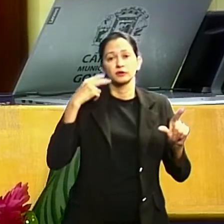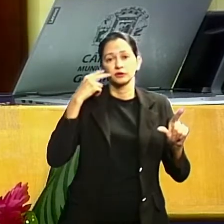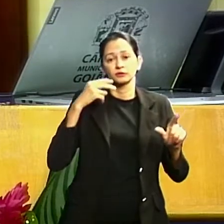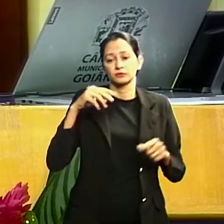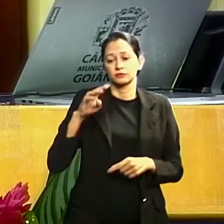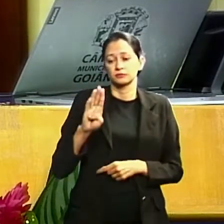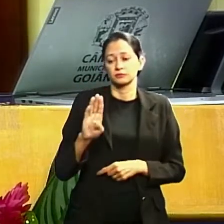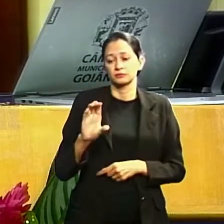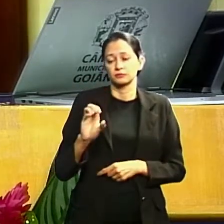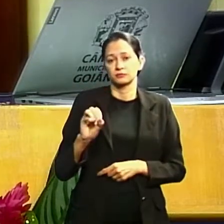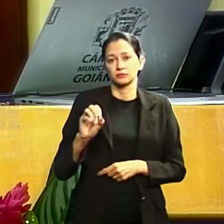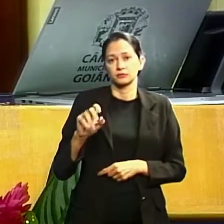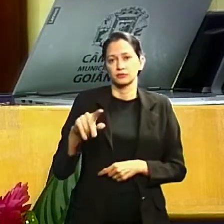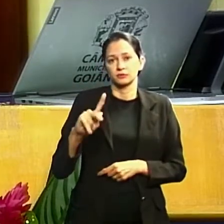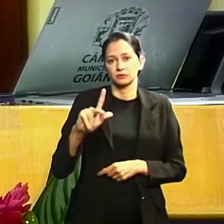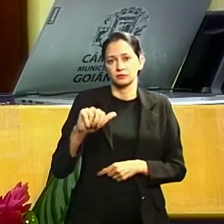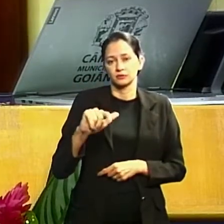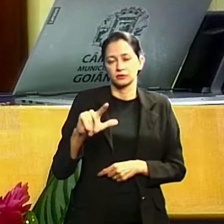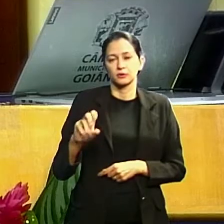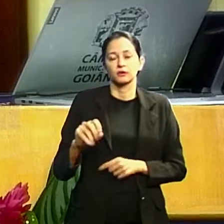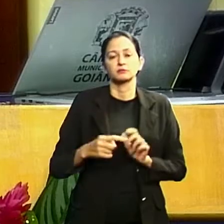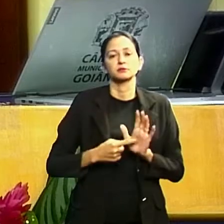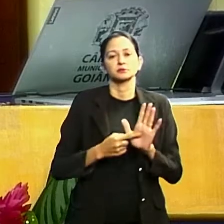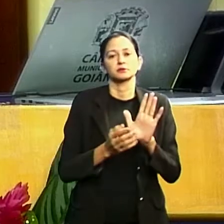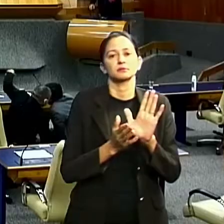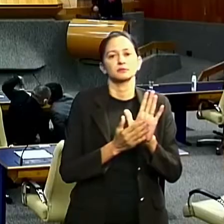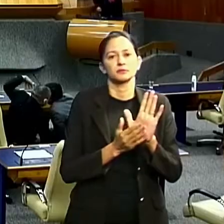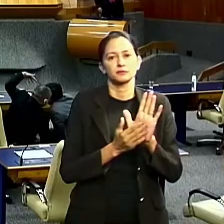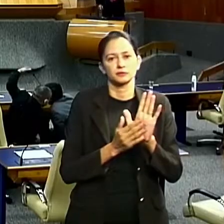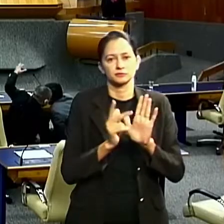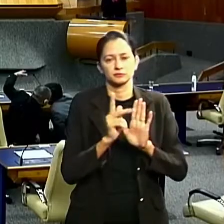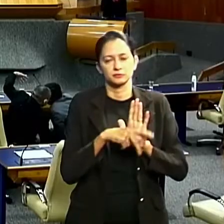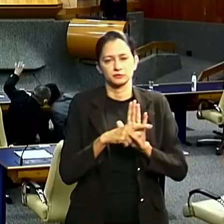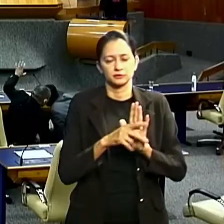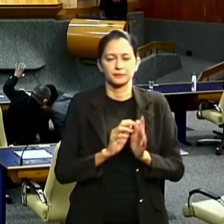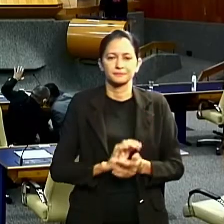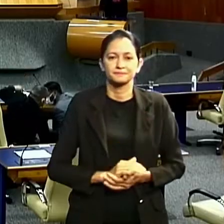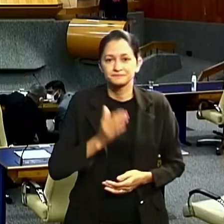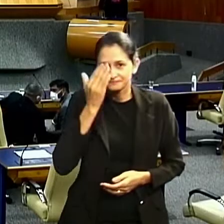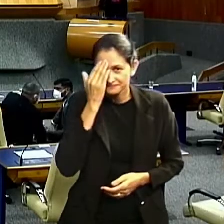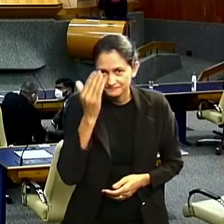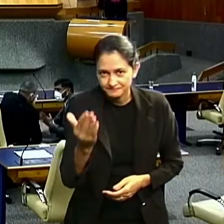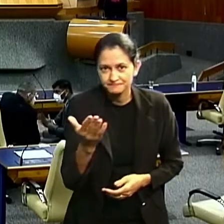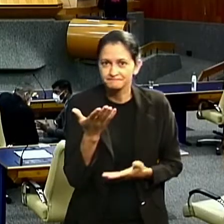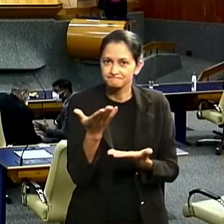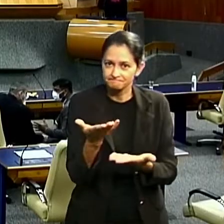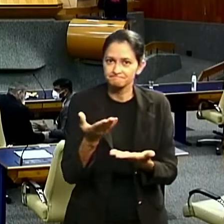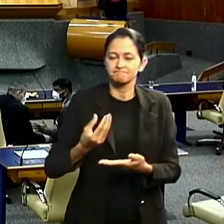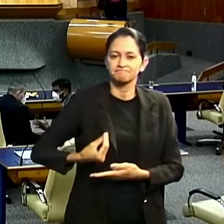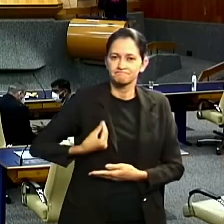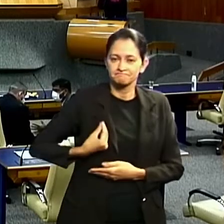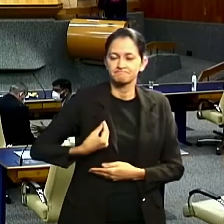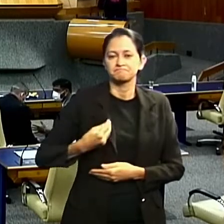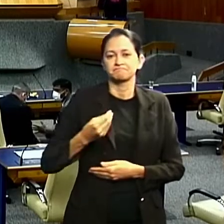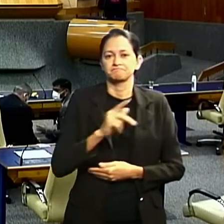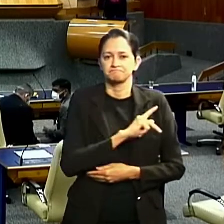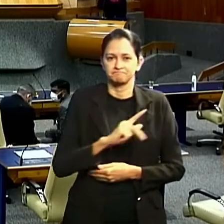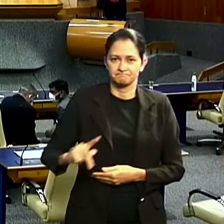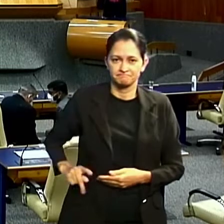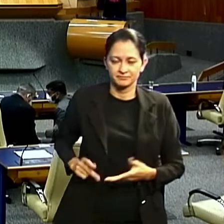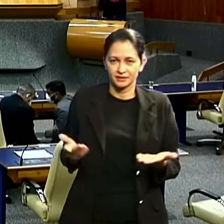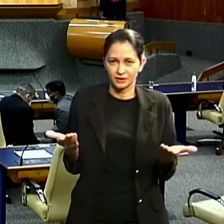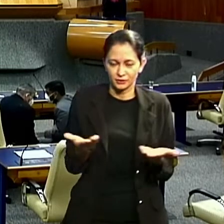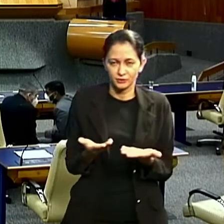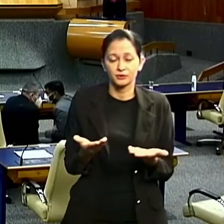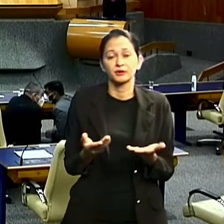Bocão. Obrigado, meu presidente, Sandy Júnior, que agora preside a nossa sessão. Bom dia a todos vocês.